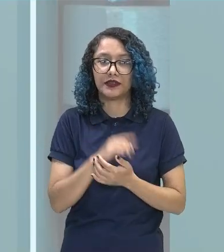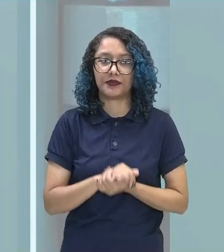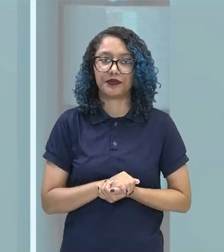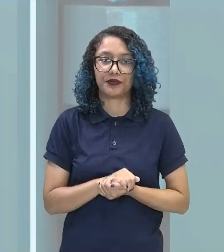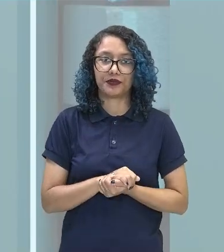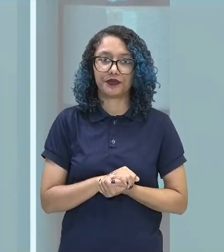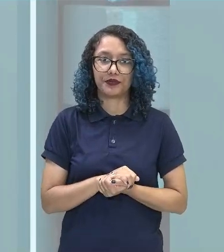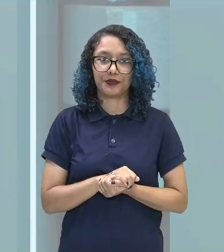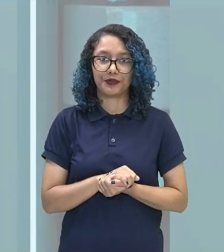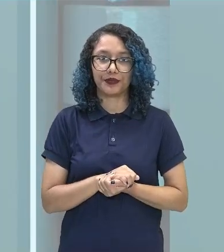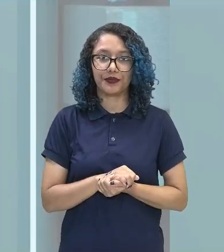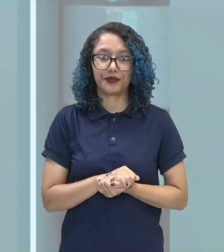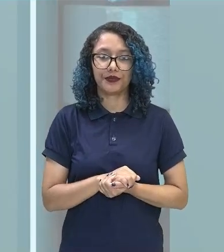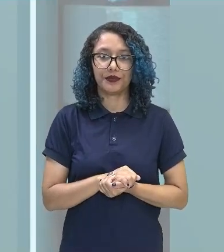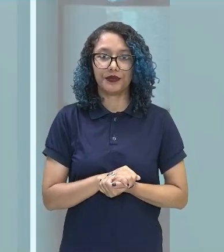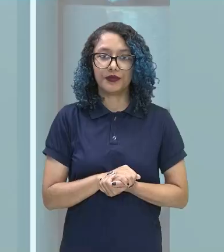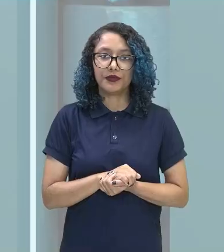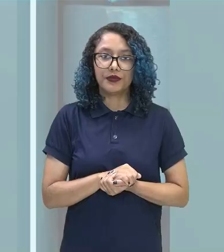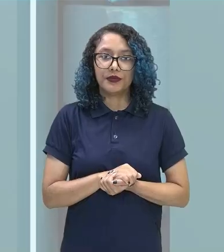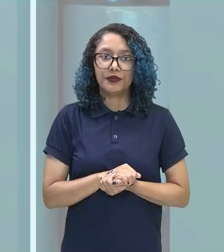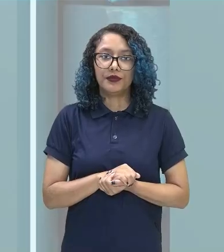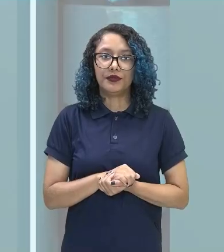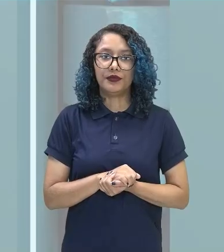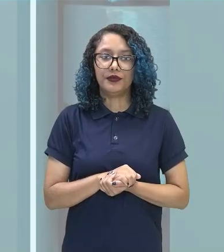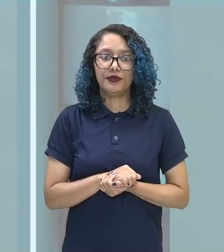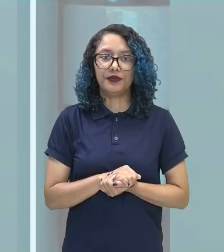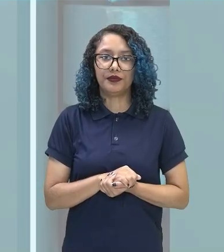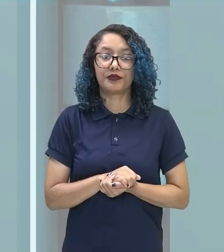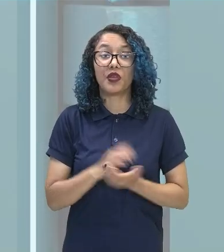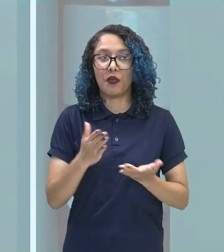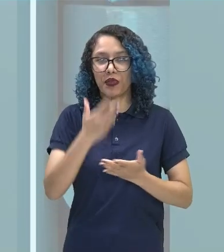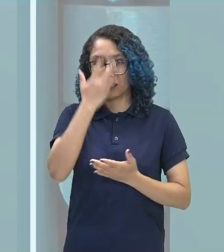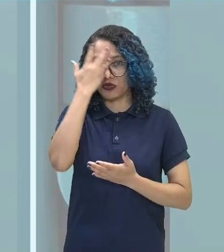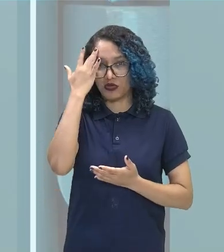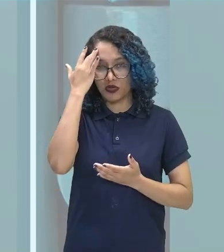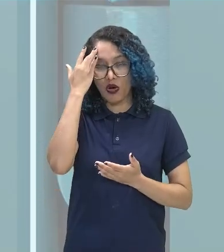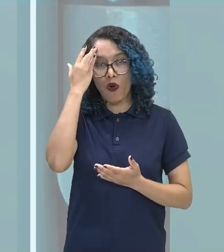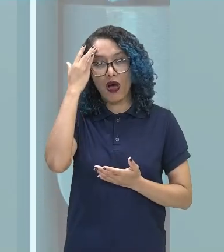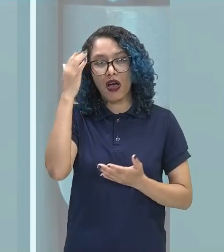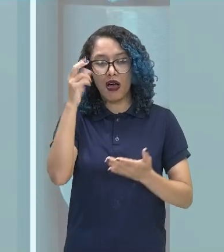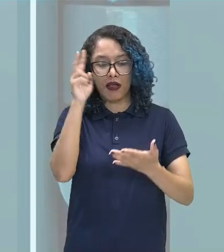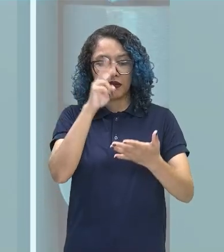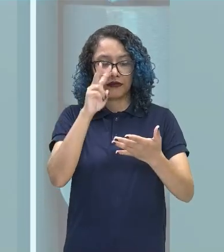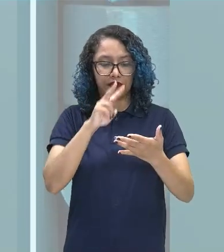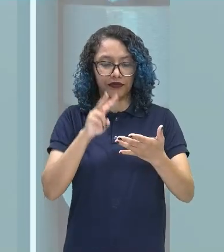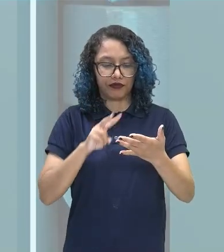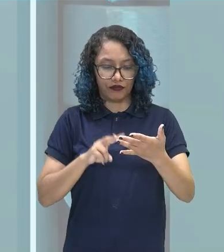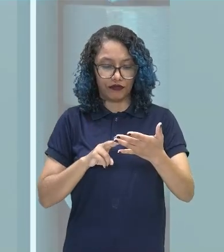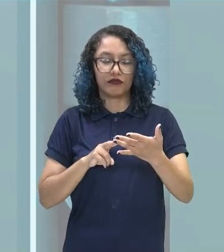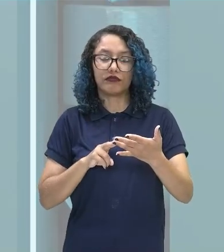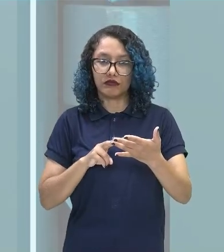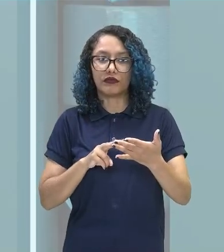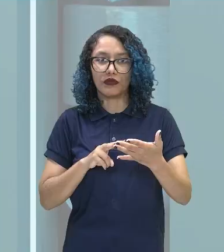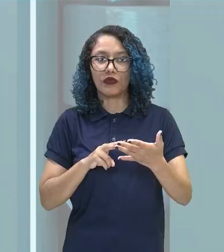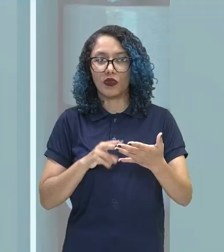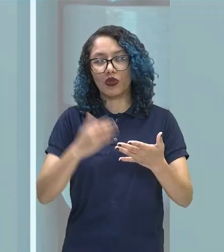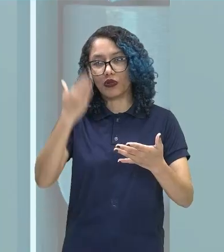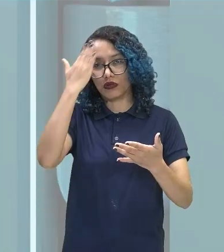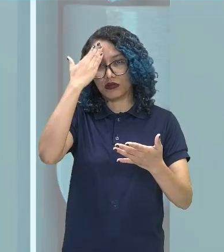que o receptor tenha conhecimento de forma